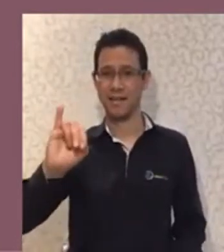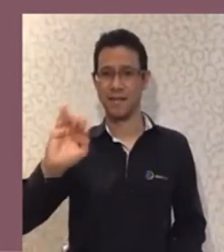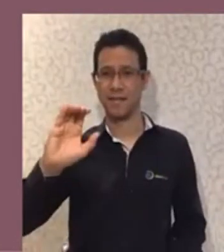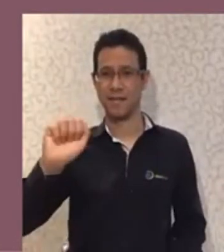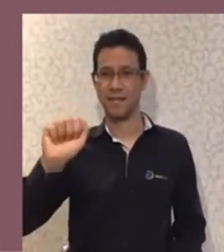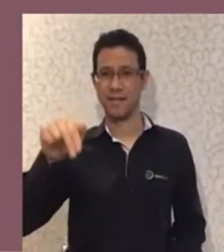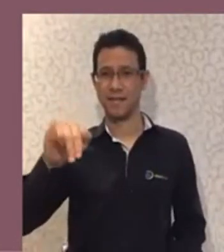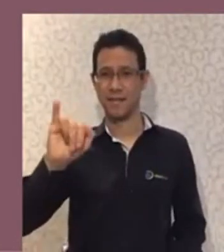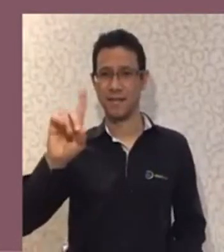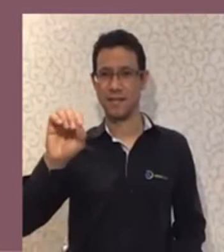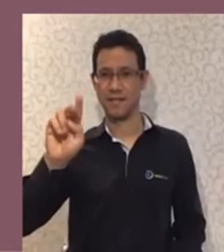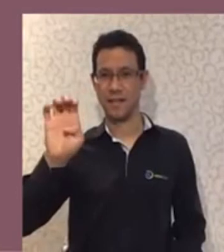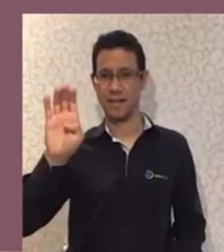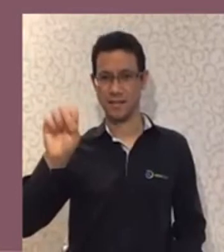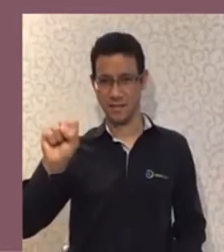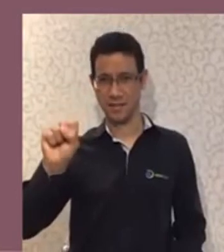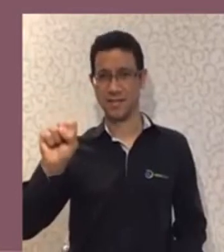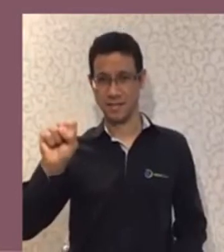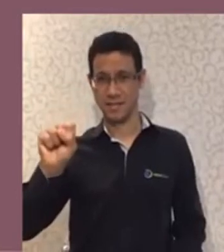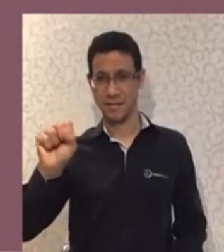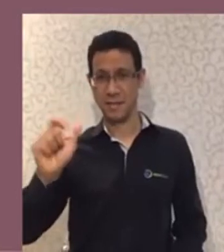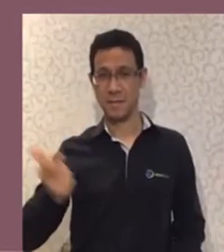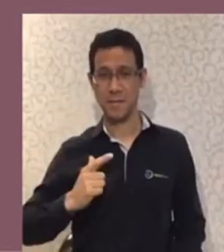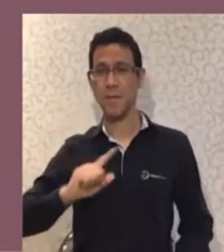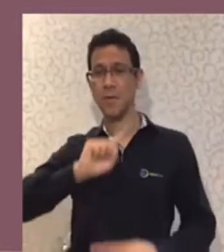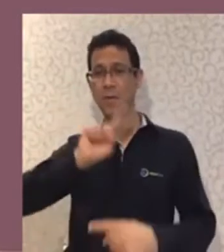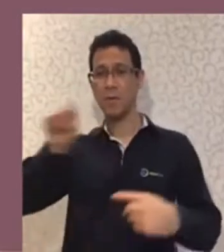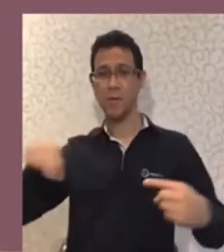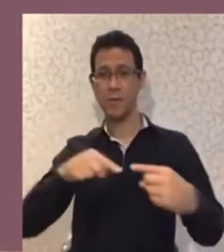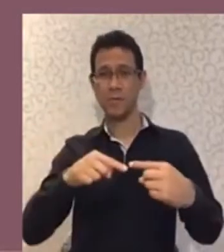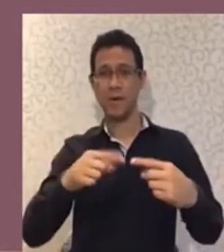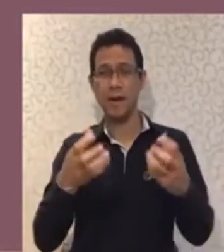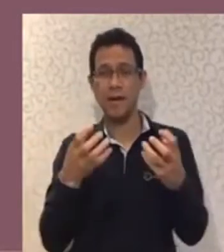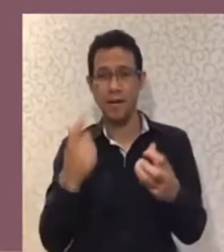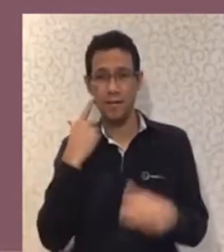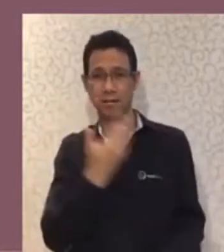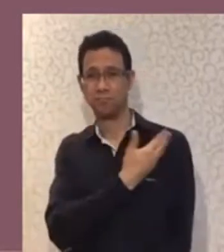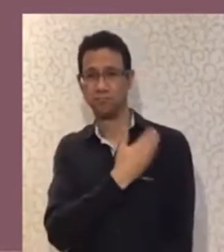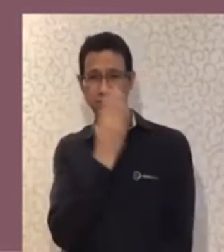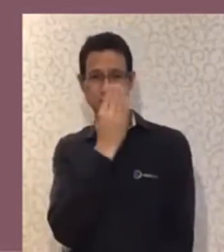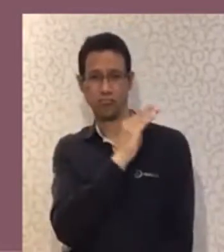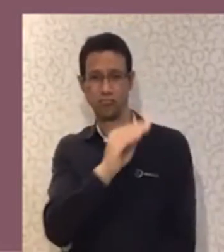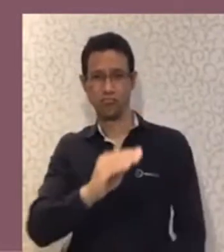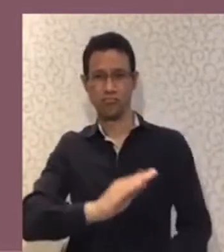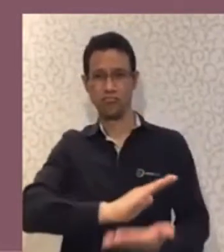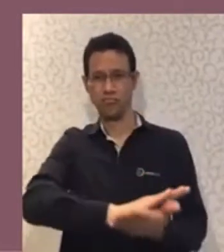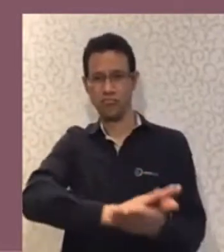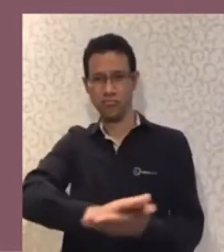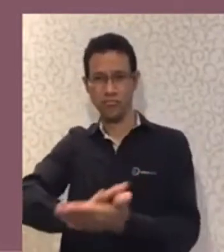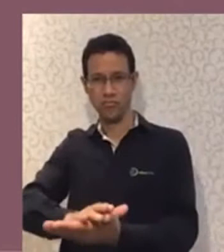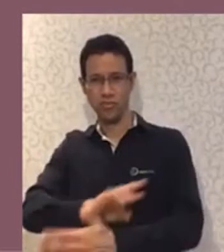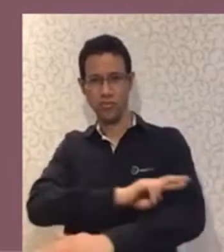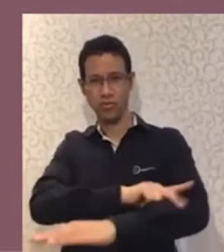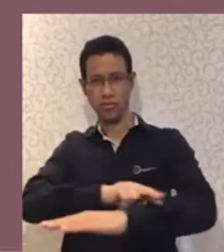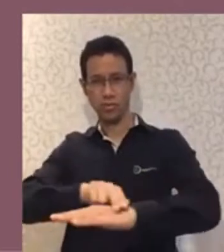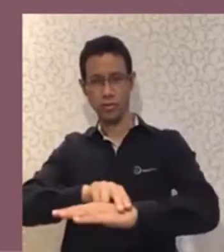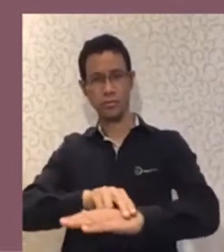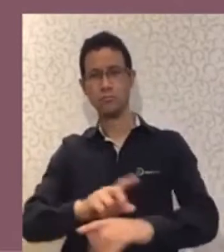E um grande objetivo era: vamos combater o racismo com a educação, que tinham em mente essas professoras.